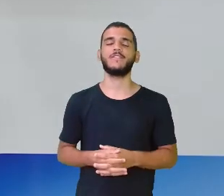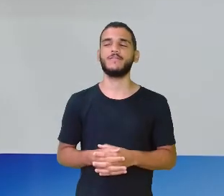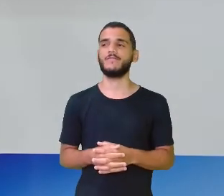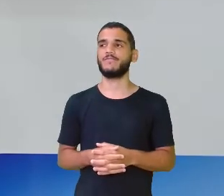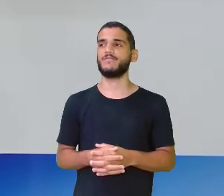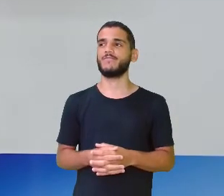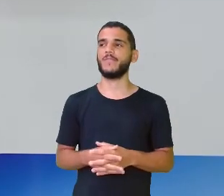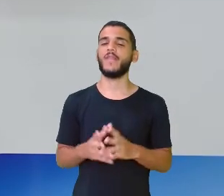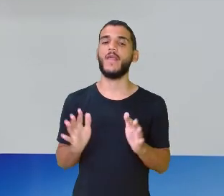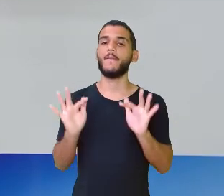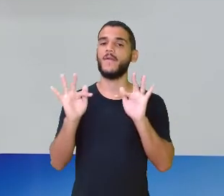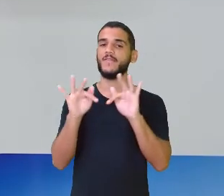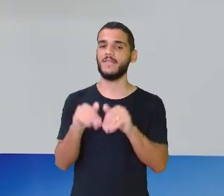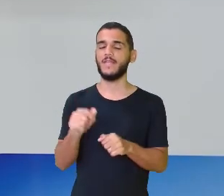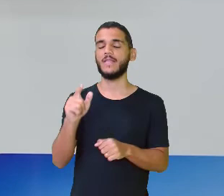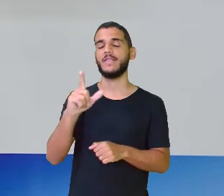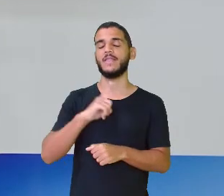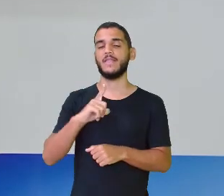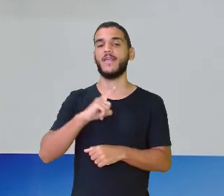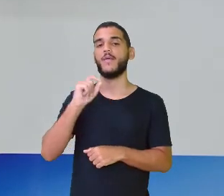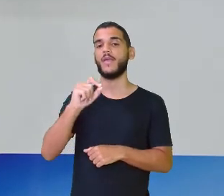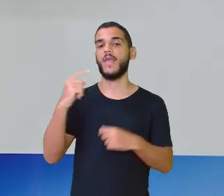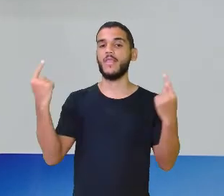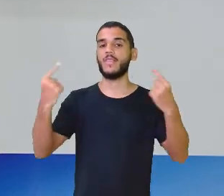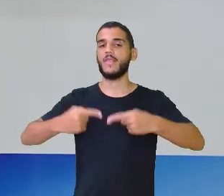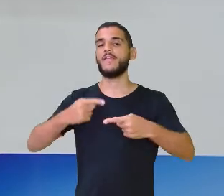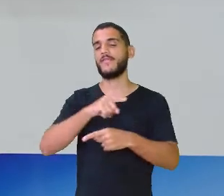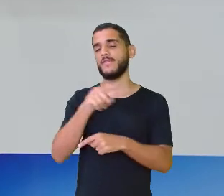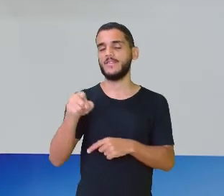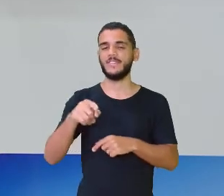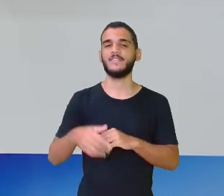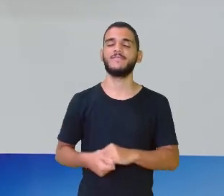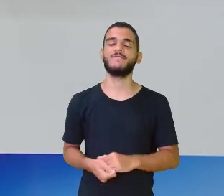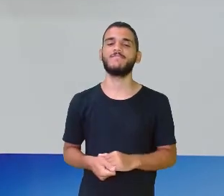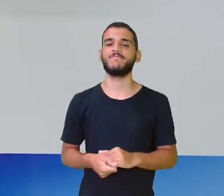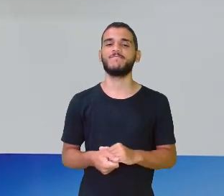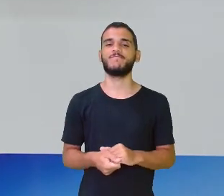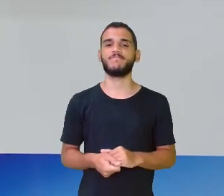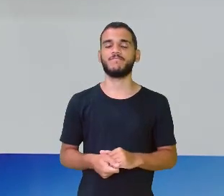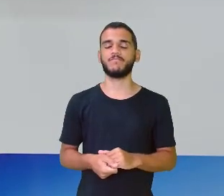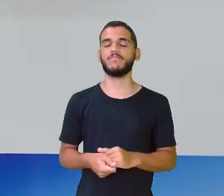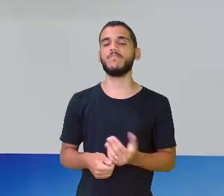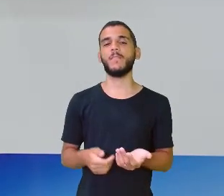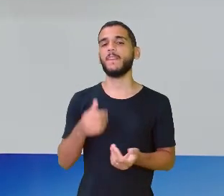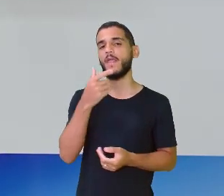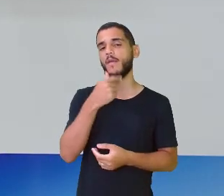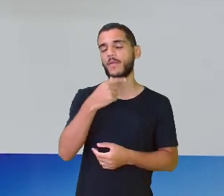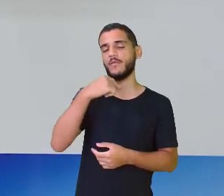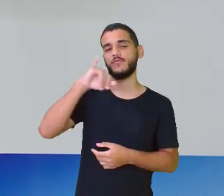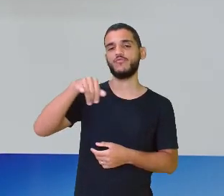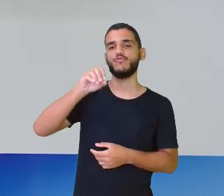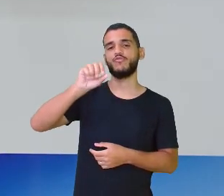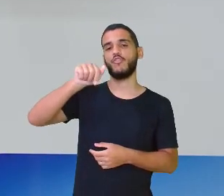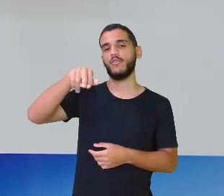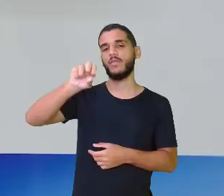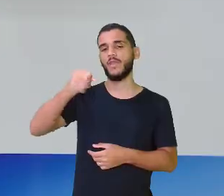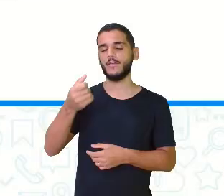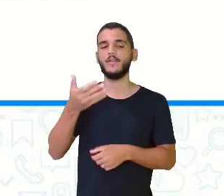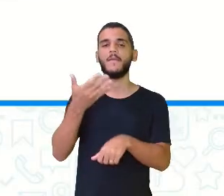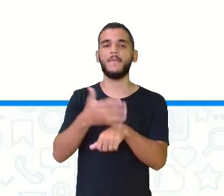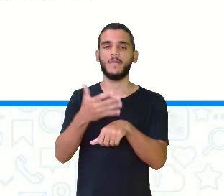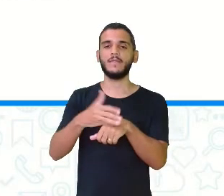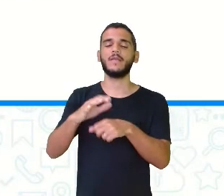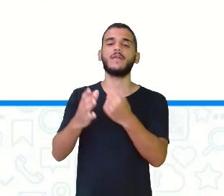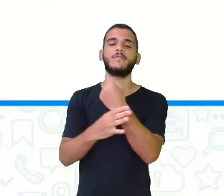demais. Para fechar, eu já vou deixar esse desafio para vocês. Jonas está fazendo fisioterapia.